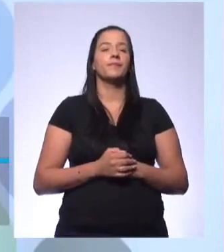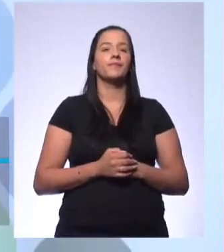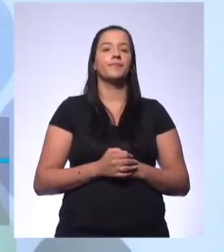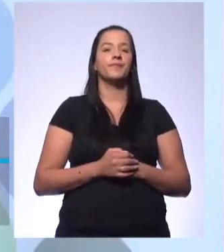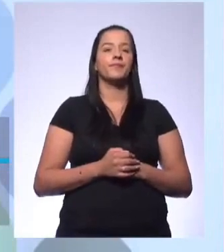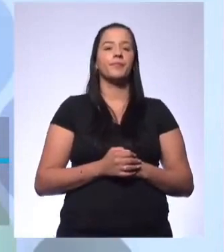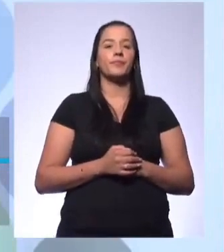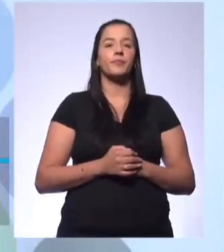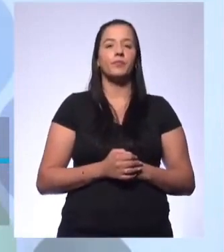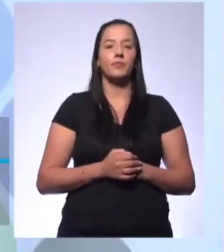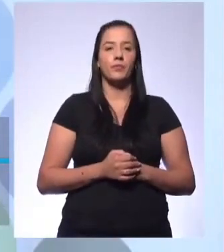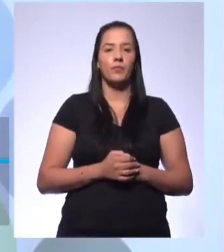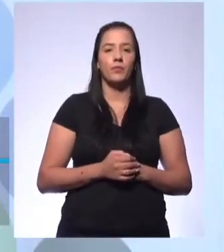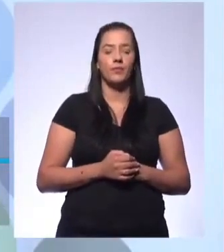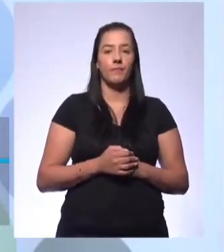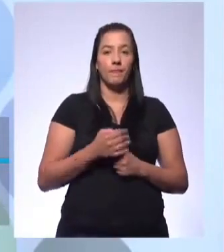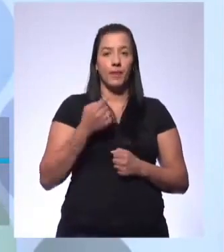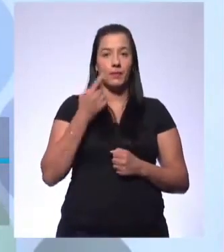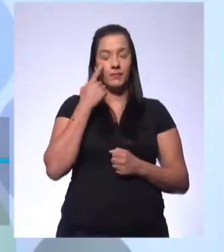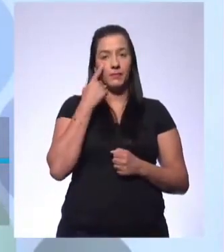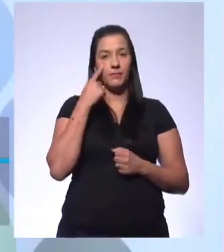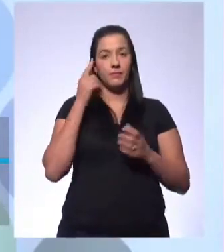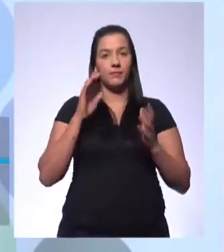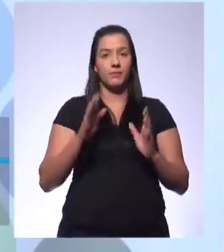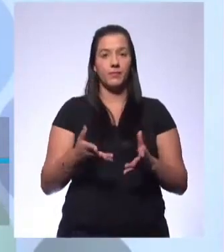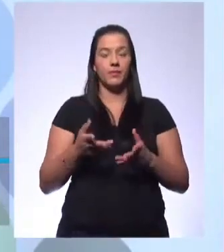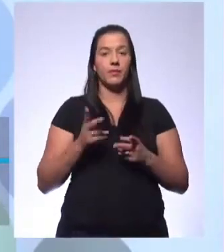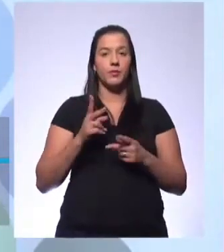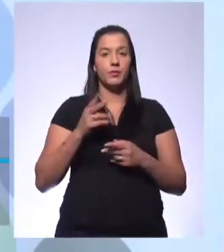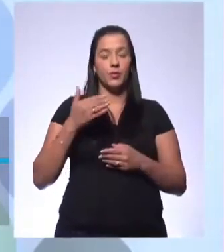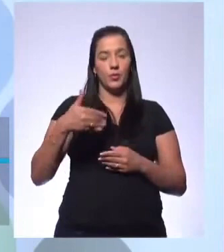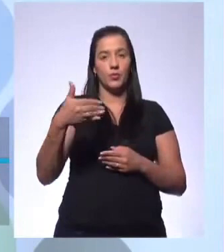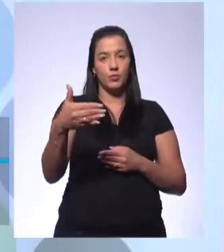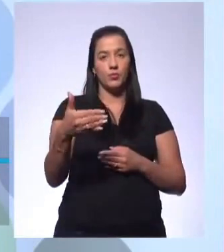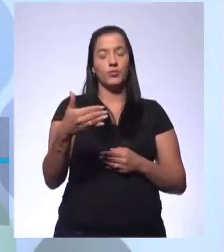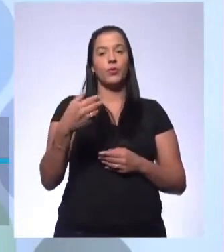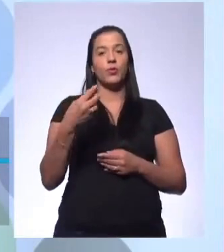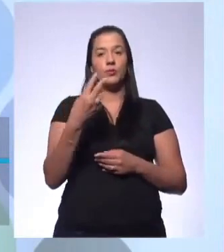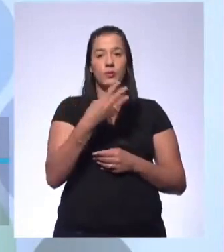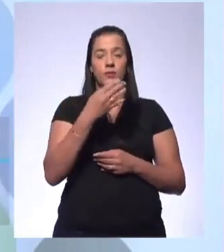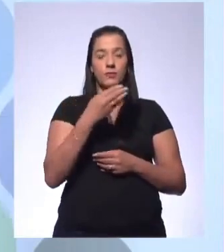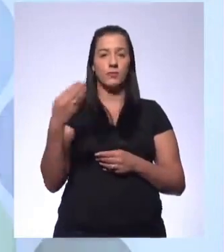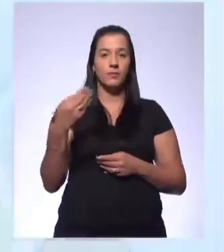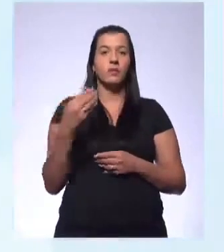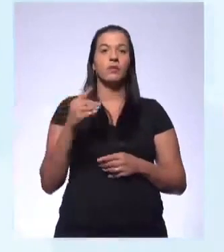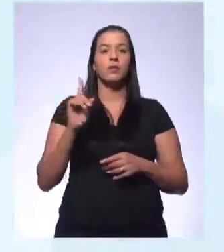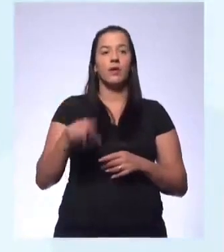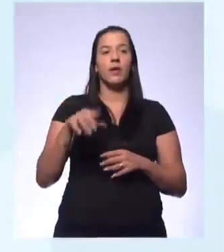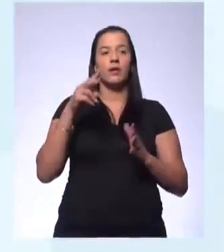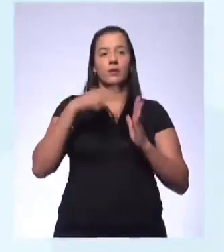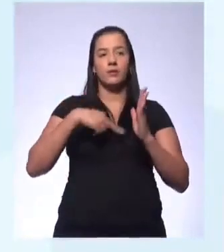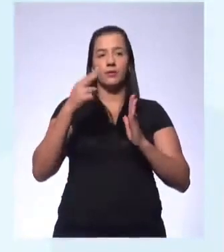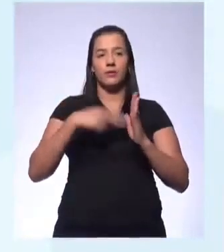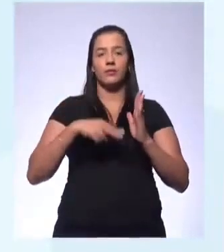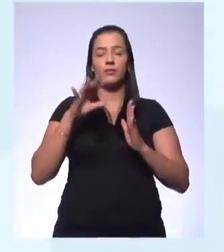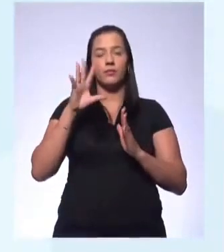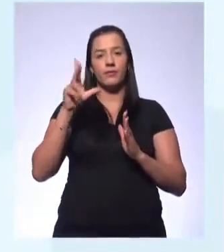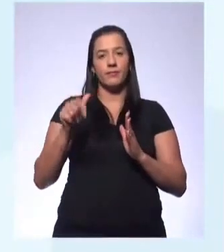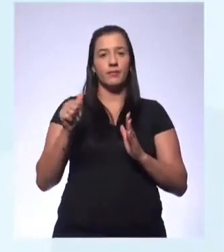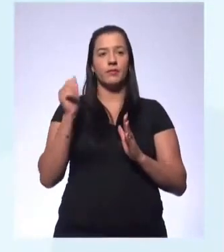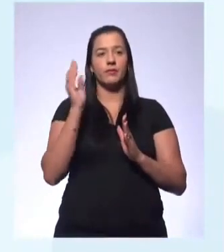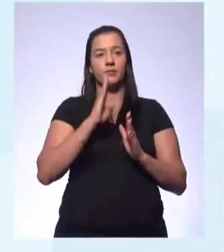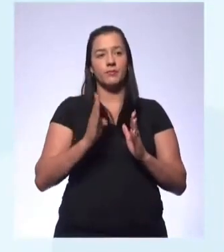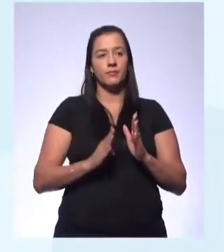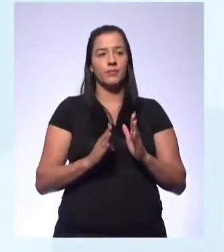lá. Vocês já viram, então, a gente continua na apresentação aqui do terceiro bimestre, na literatura africana em língua portuguesa. Vou passar